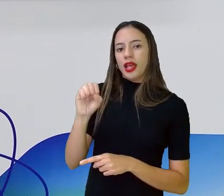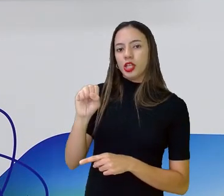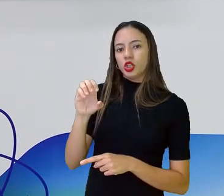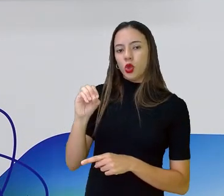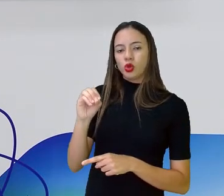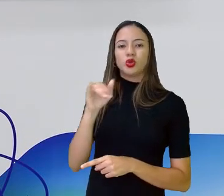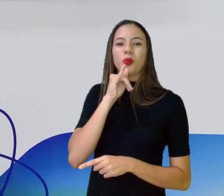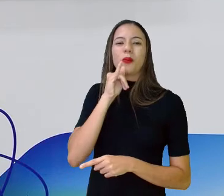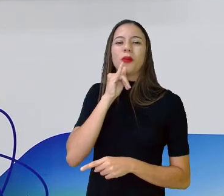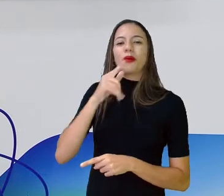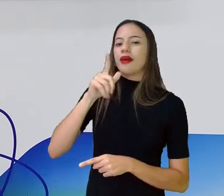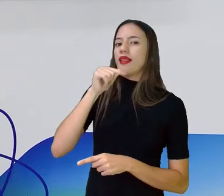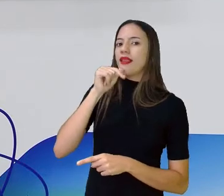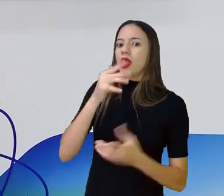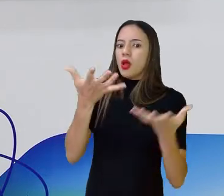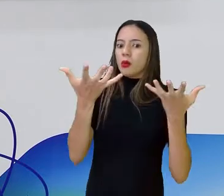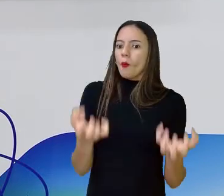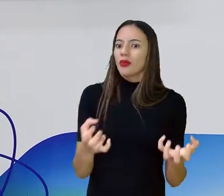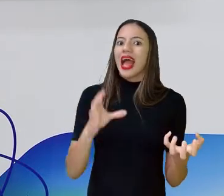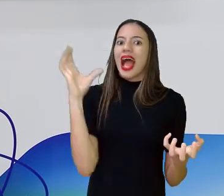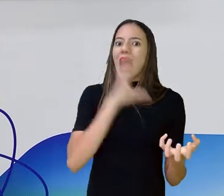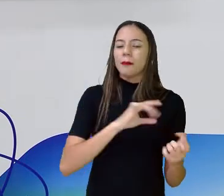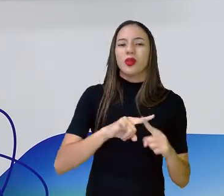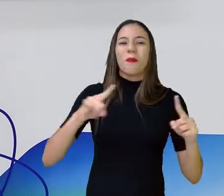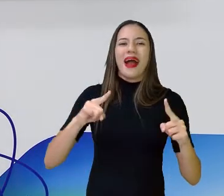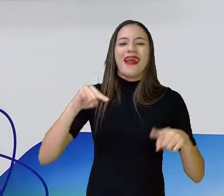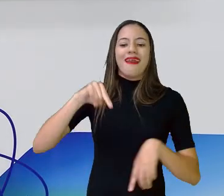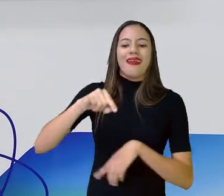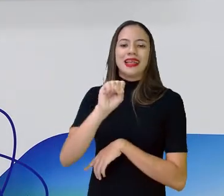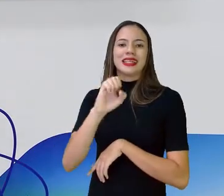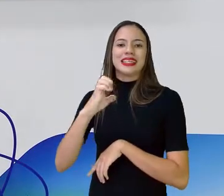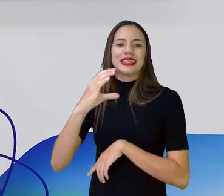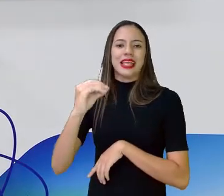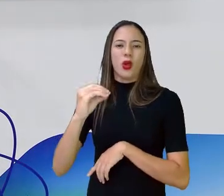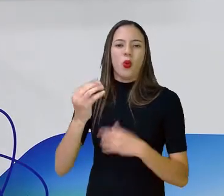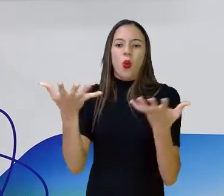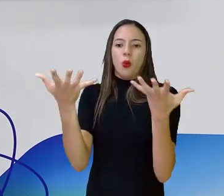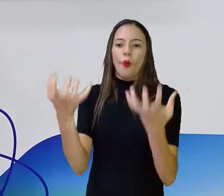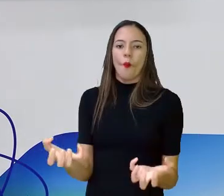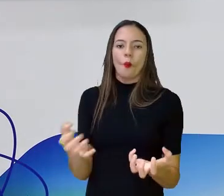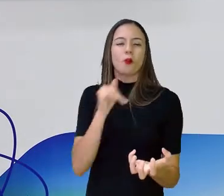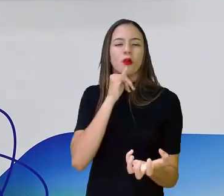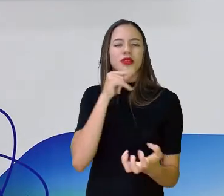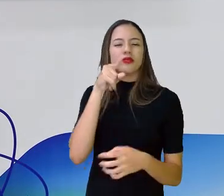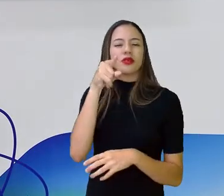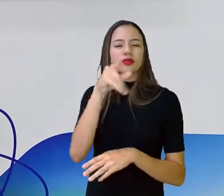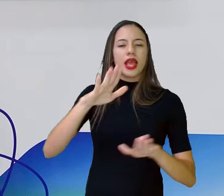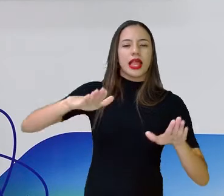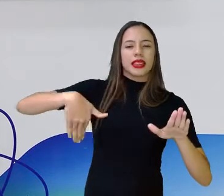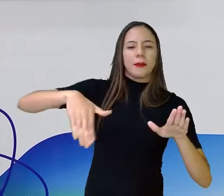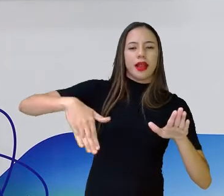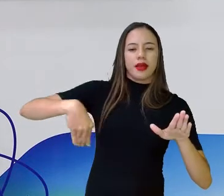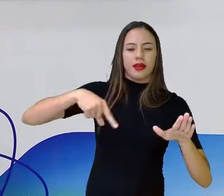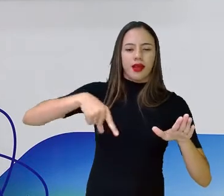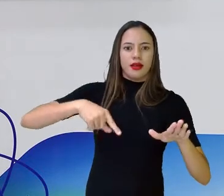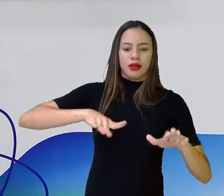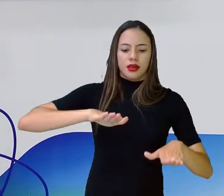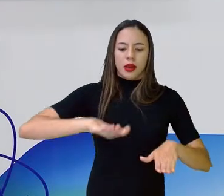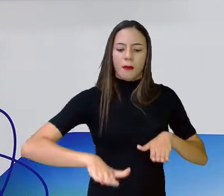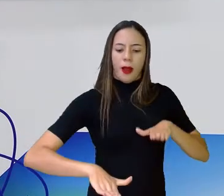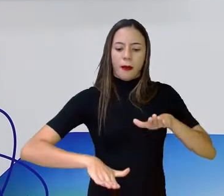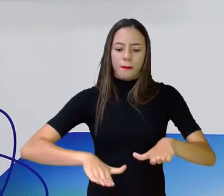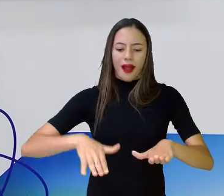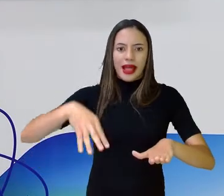rápido. E um grande exemplo disso seria ali, se você for para a praia, e você estiver pisando ali na areia da praia,